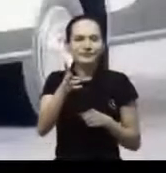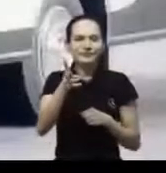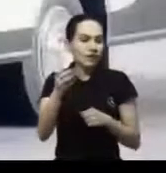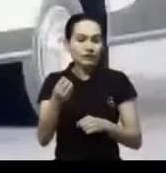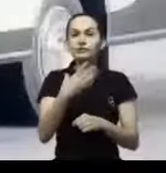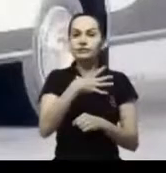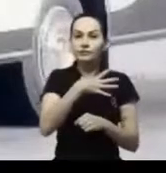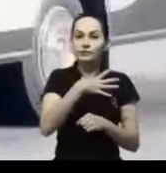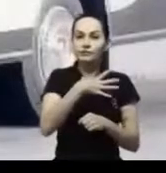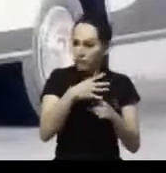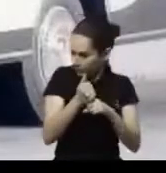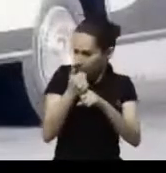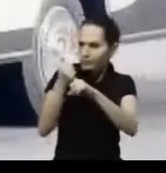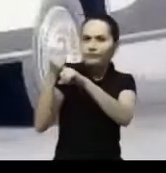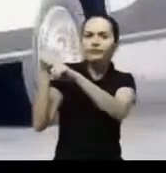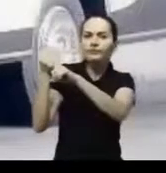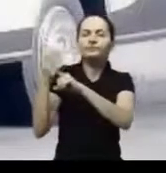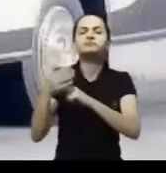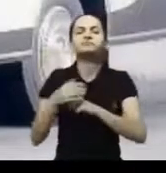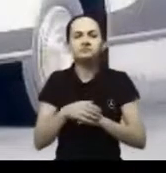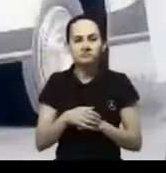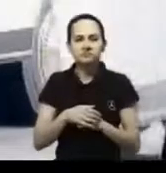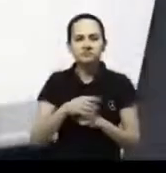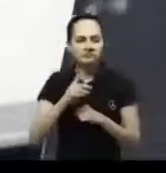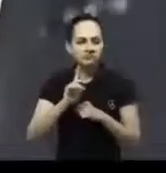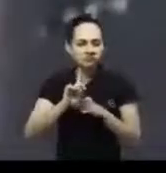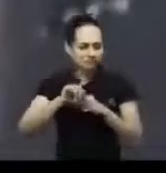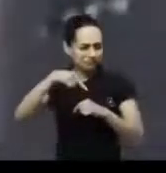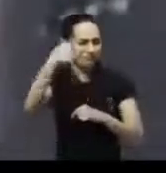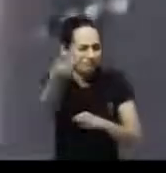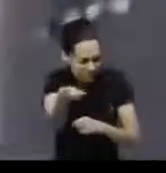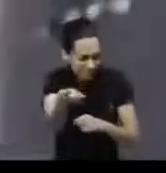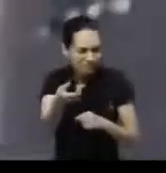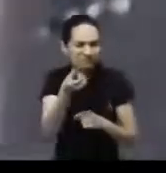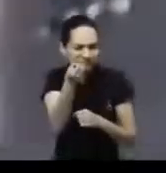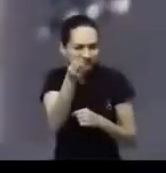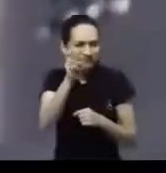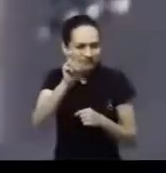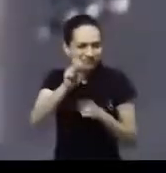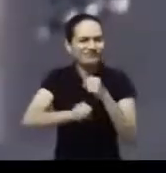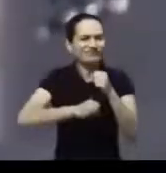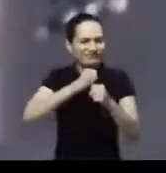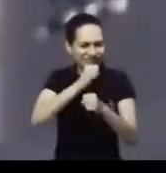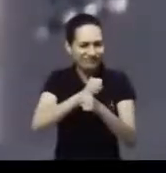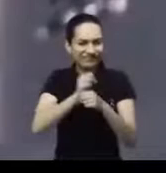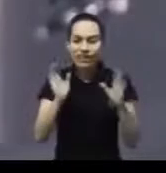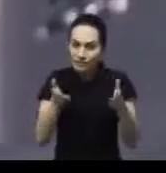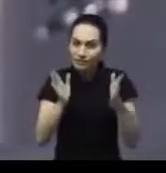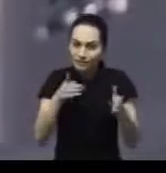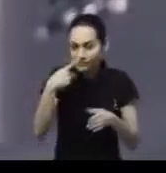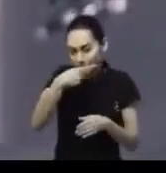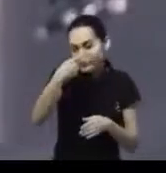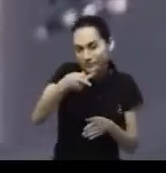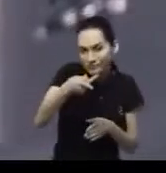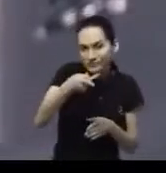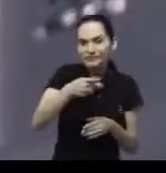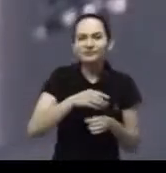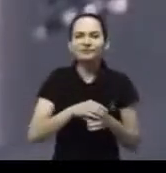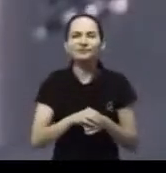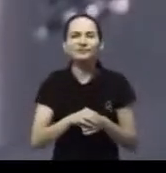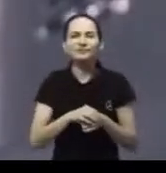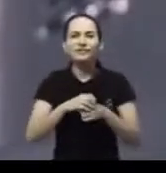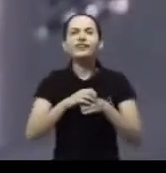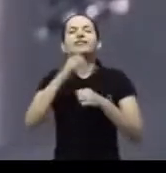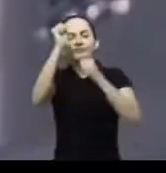à frente de seu tempo no passado 65 anos hoje estamos falando em